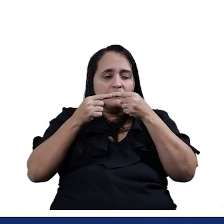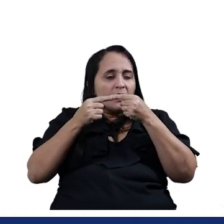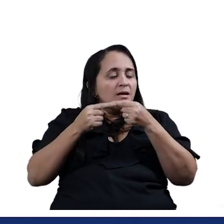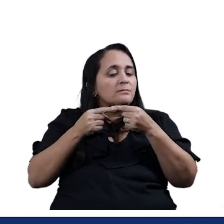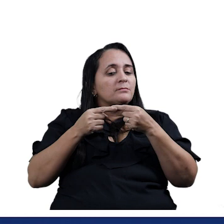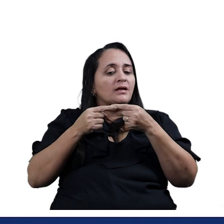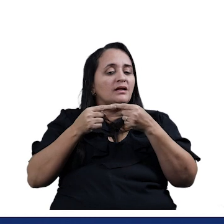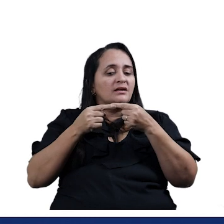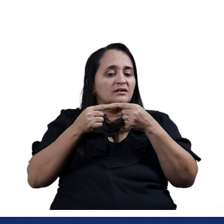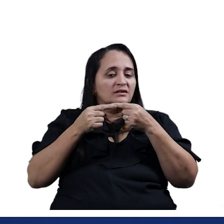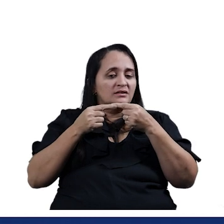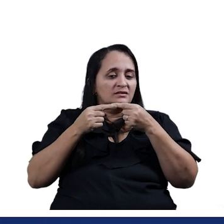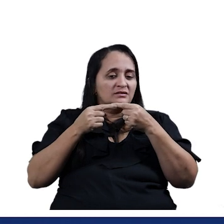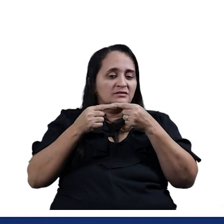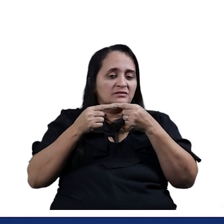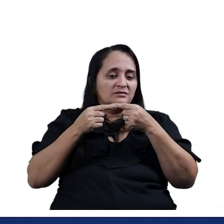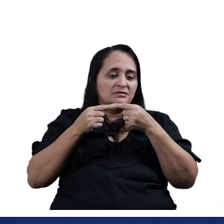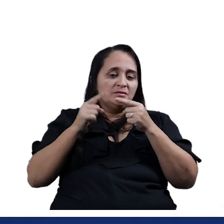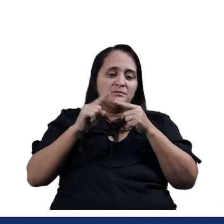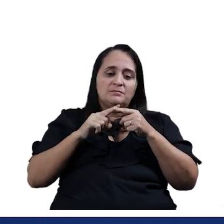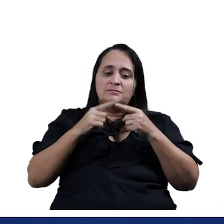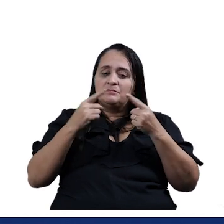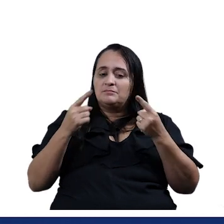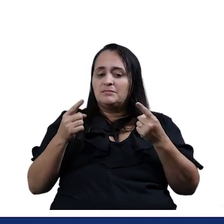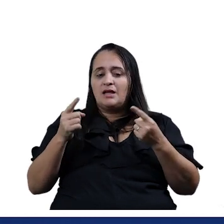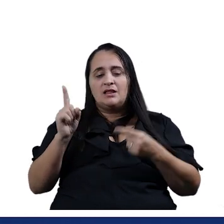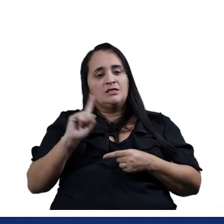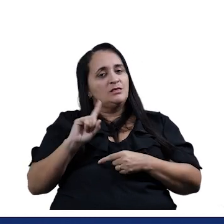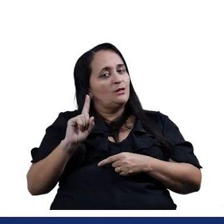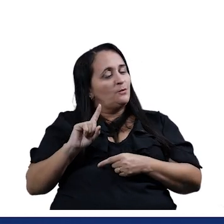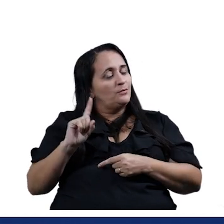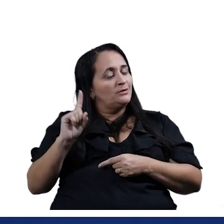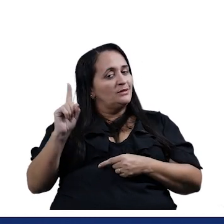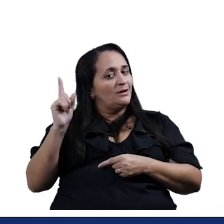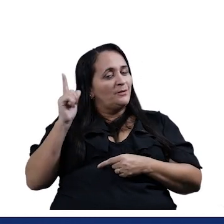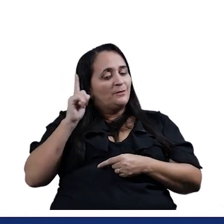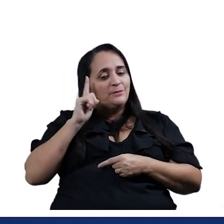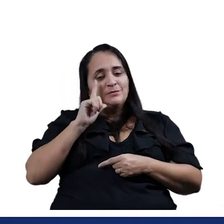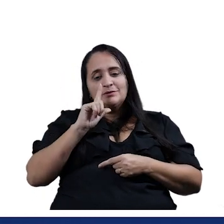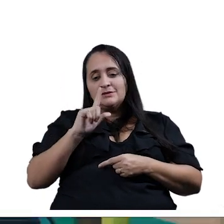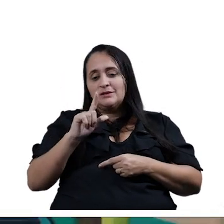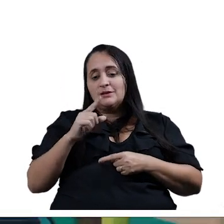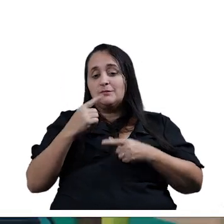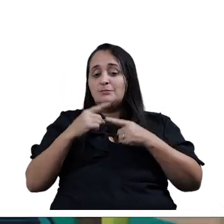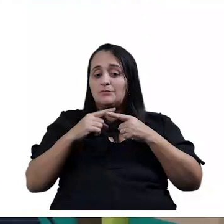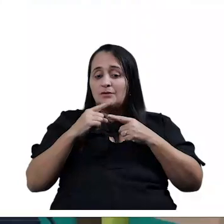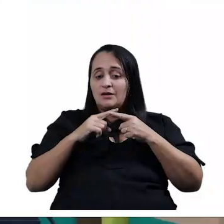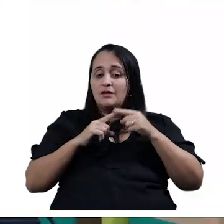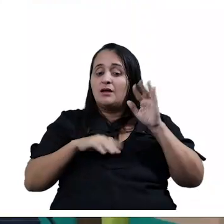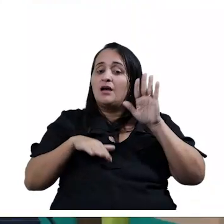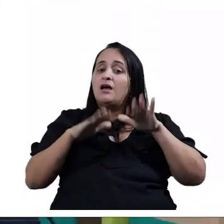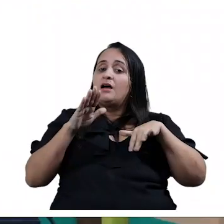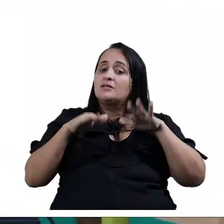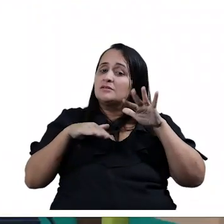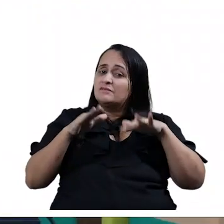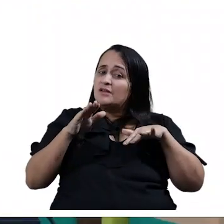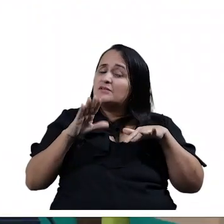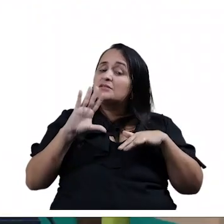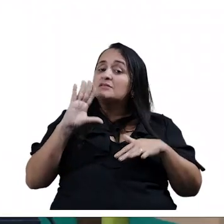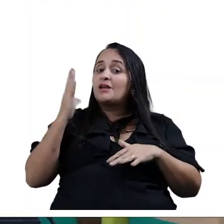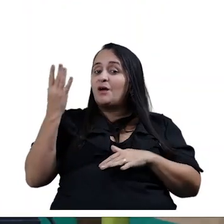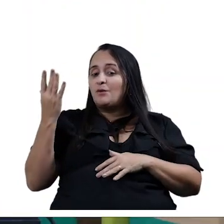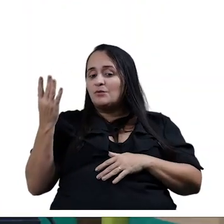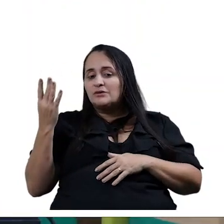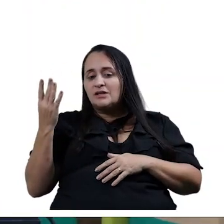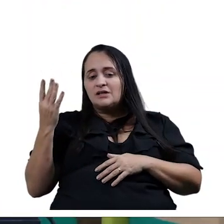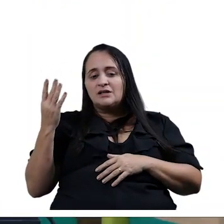bem pertinho, mas não ia matar a questão. E é o que acontece nas avaliações